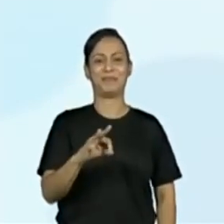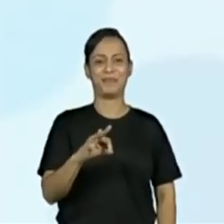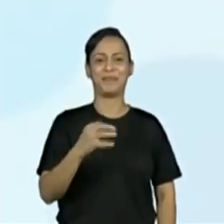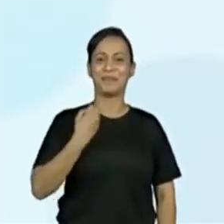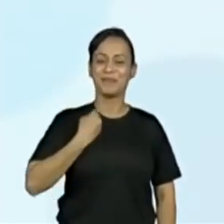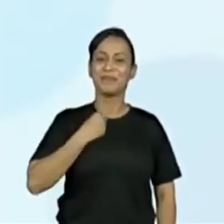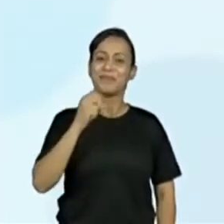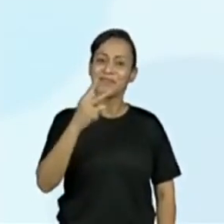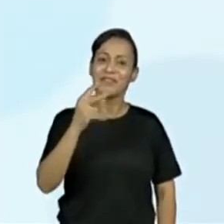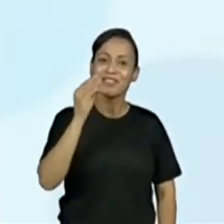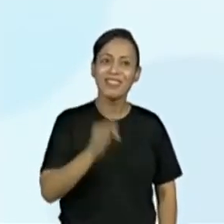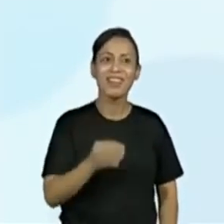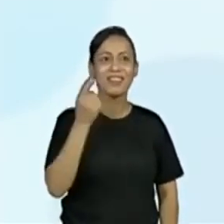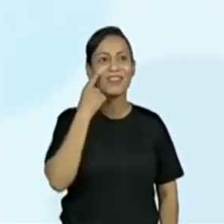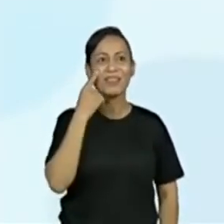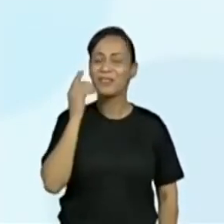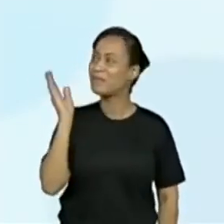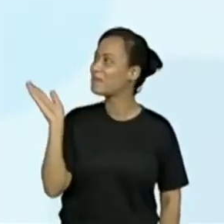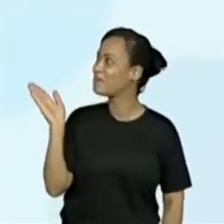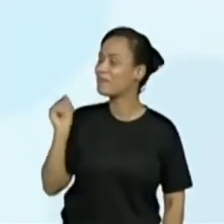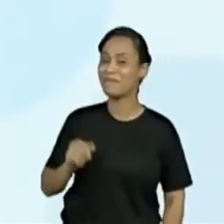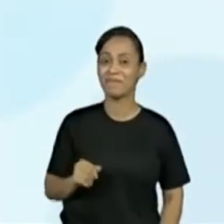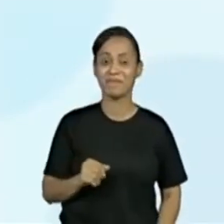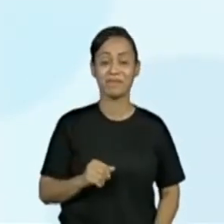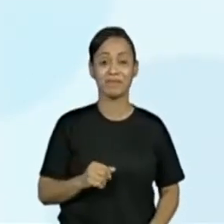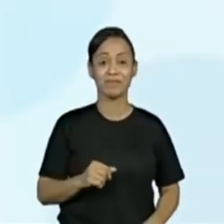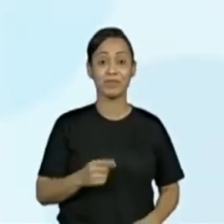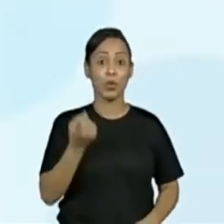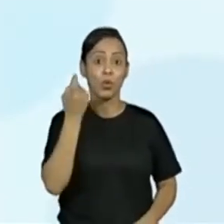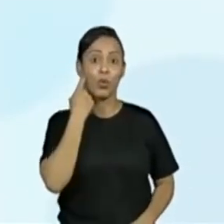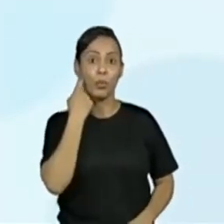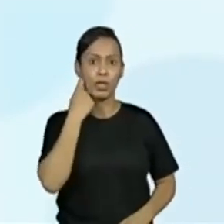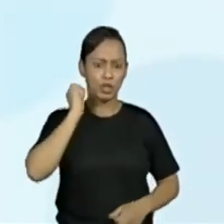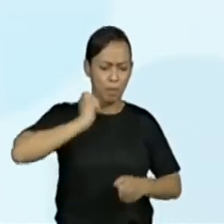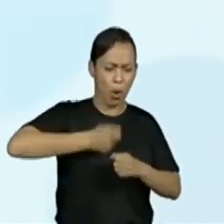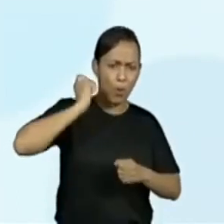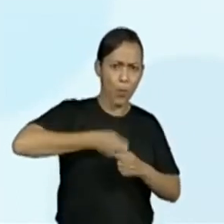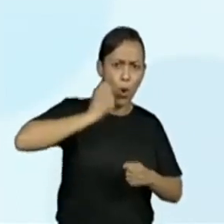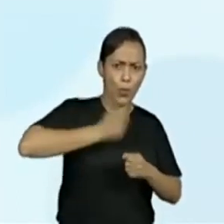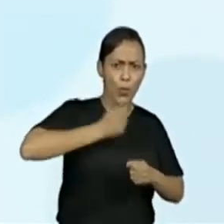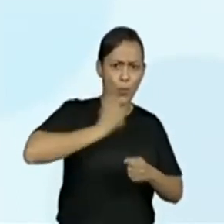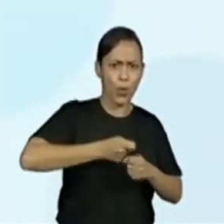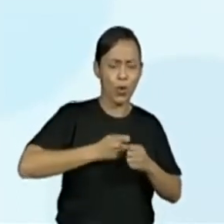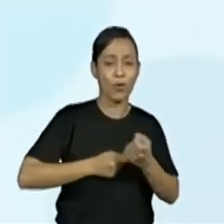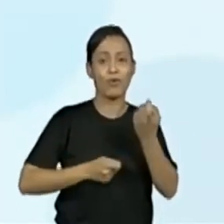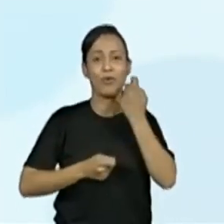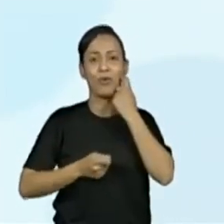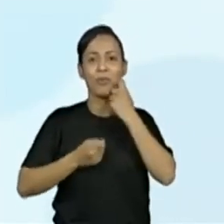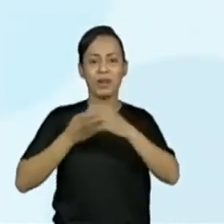Não é que era? Olha só. Enquanto o peixe martelo bate, toque, toque, toque, peixe